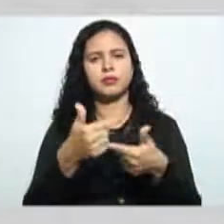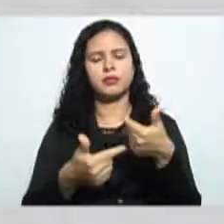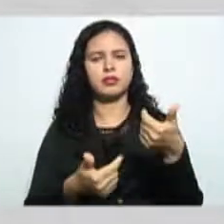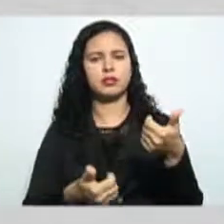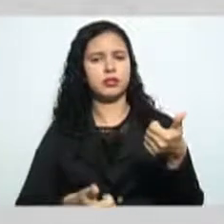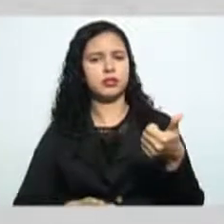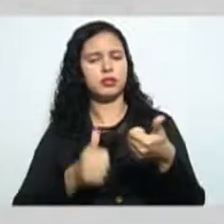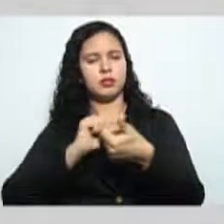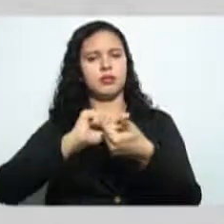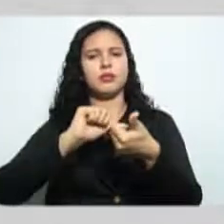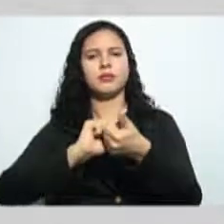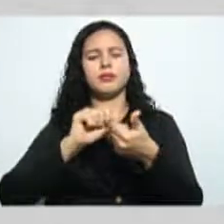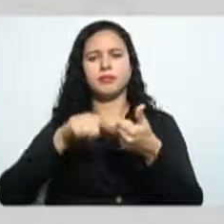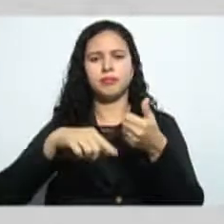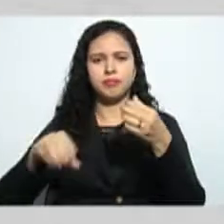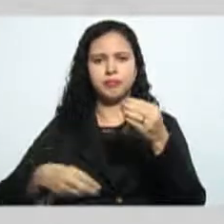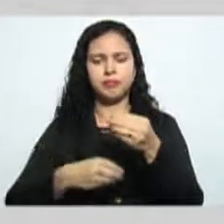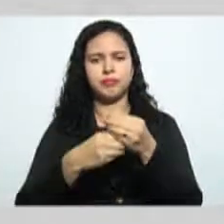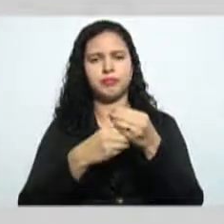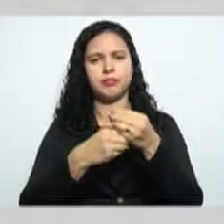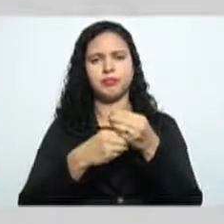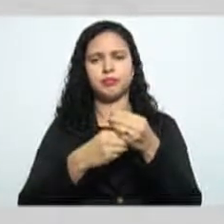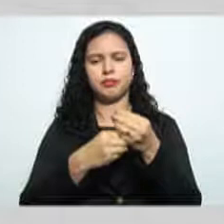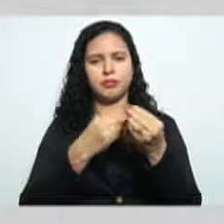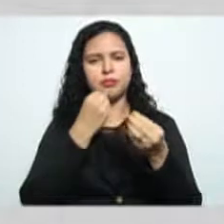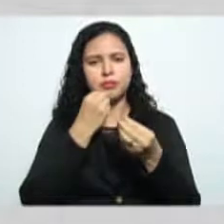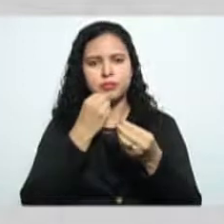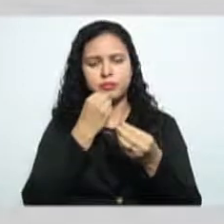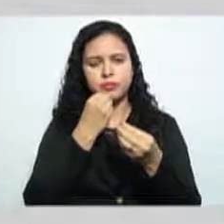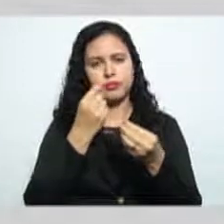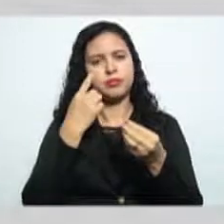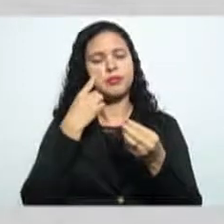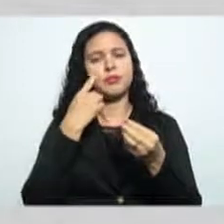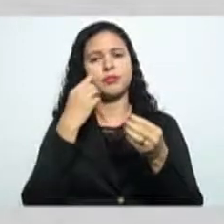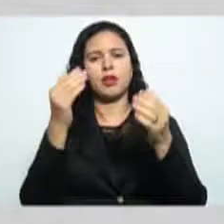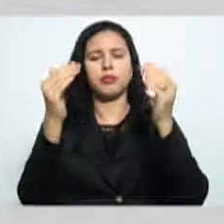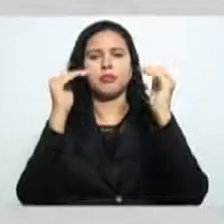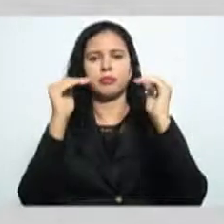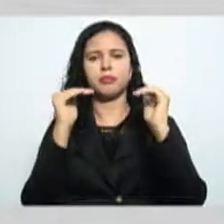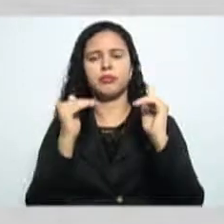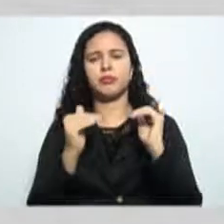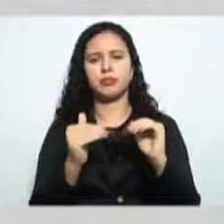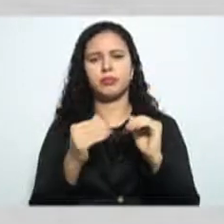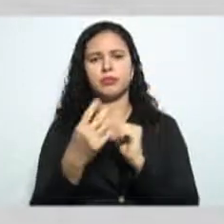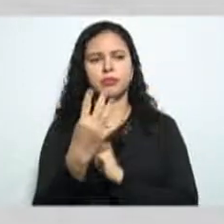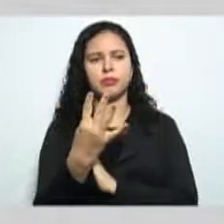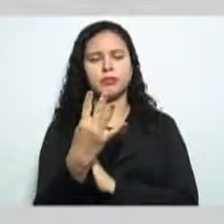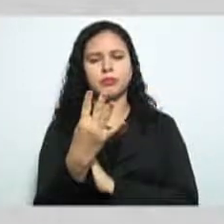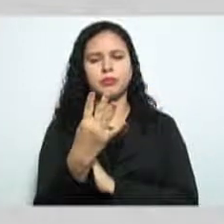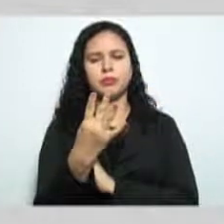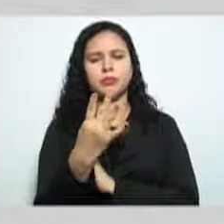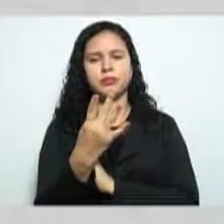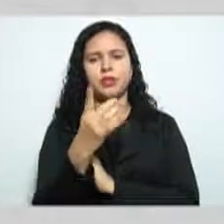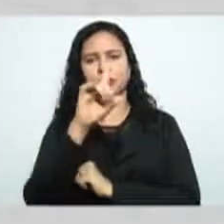qualidade traz várias vantagens. Abaixo, listamos 4 vantagens. Marque a única